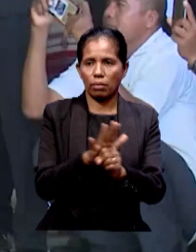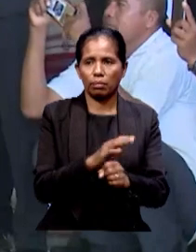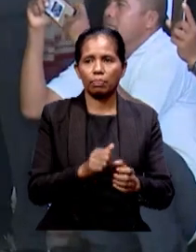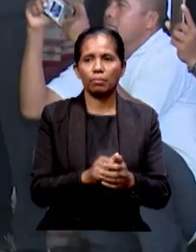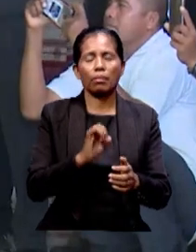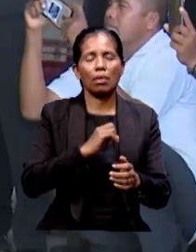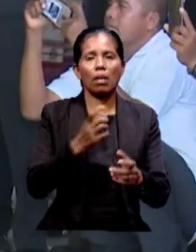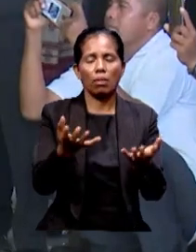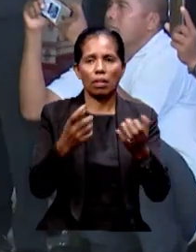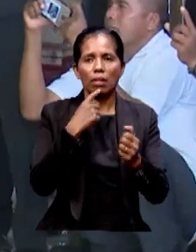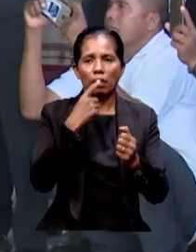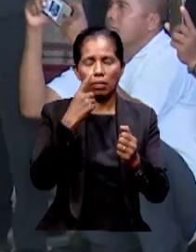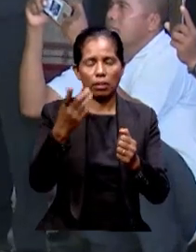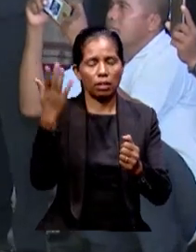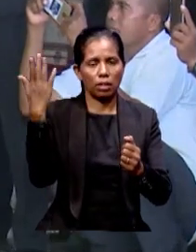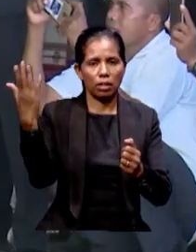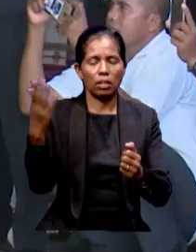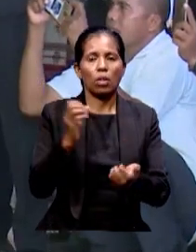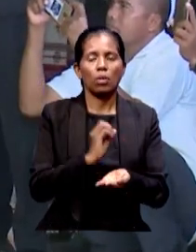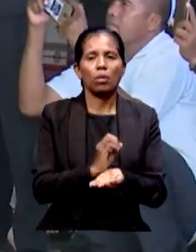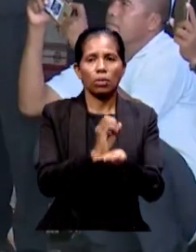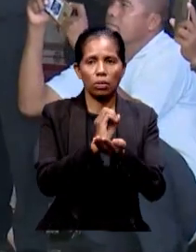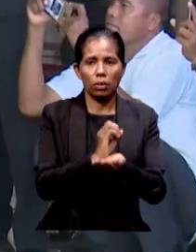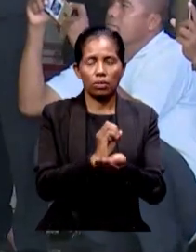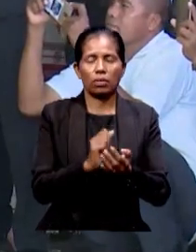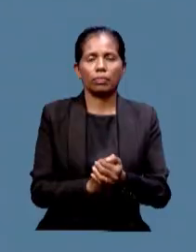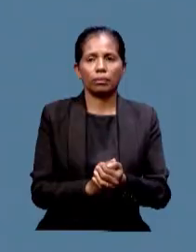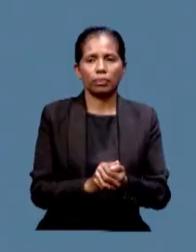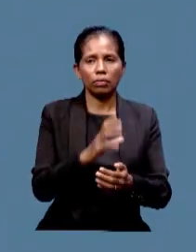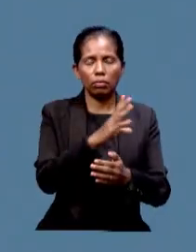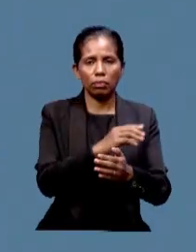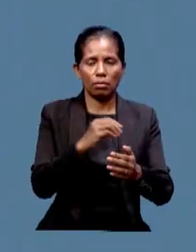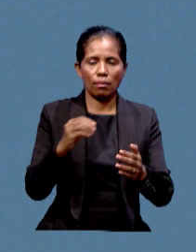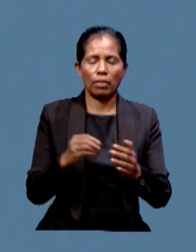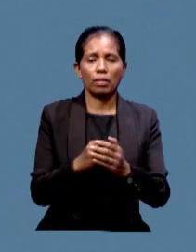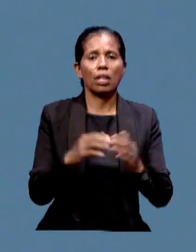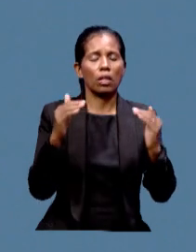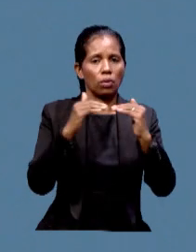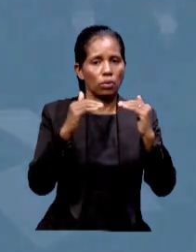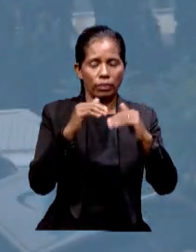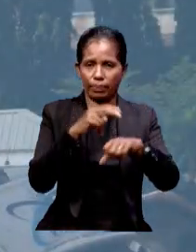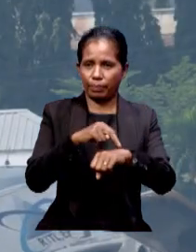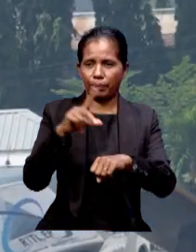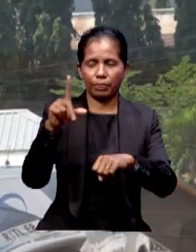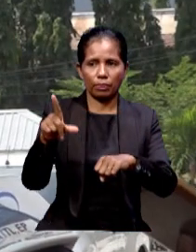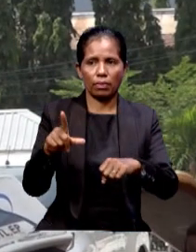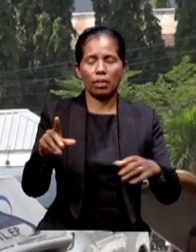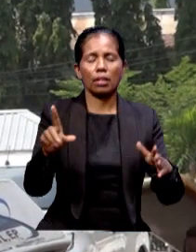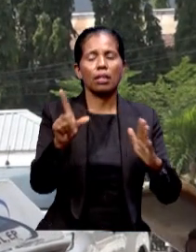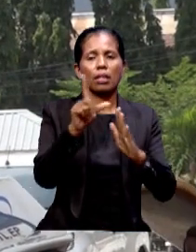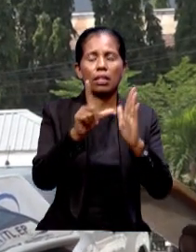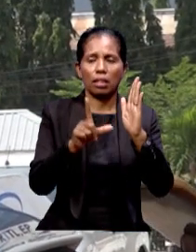explicar claro que a Raioa ZSM é consenso nacional. Consenso nacional. Lei número